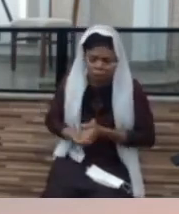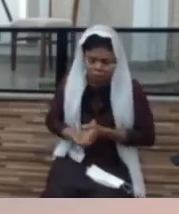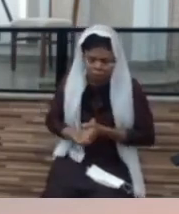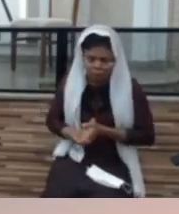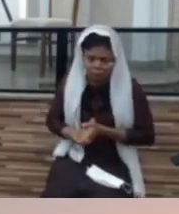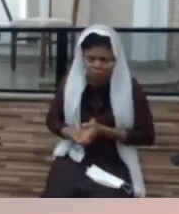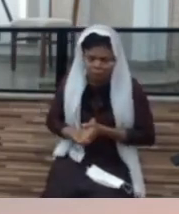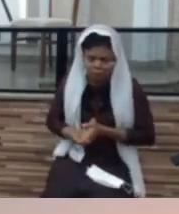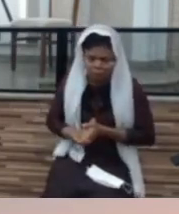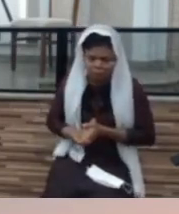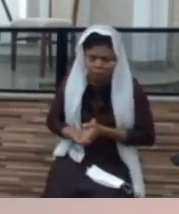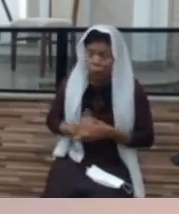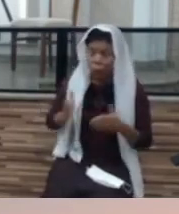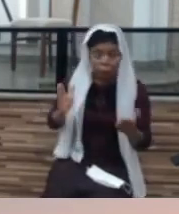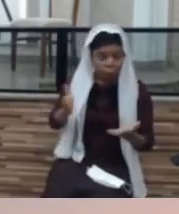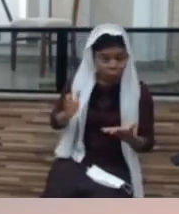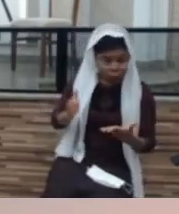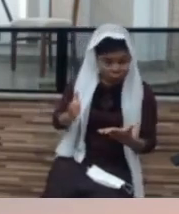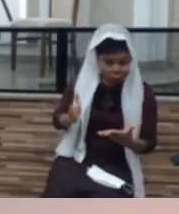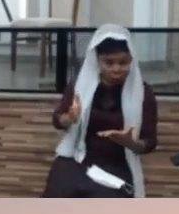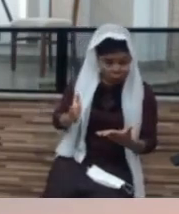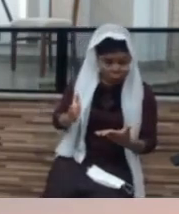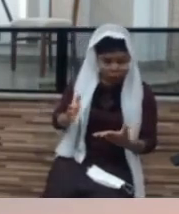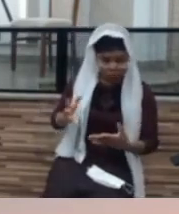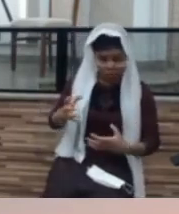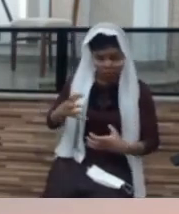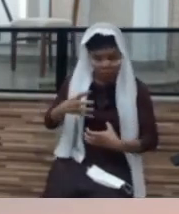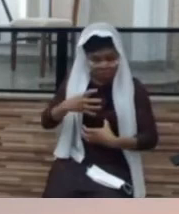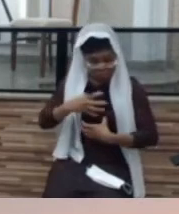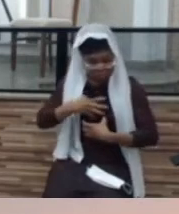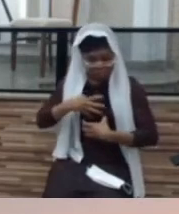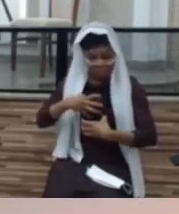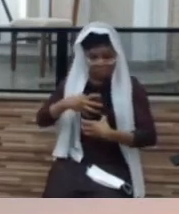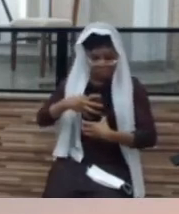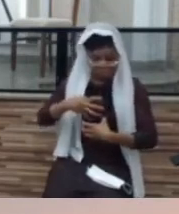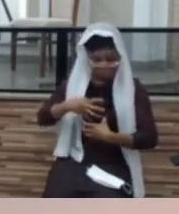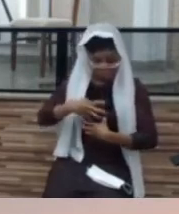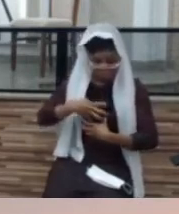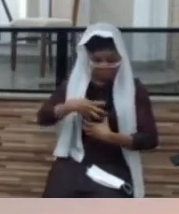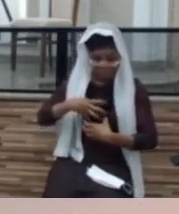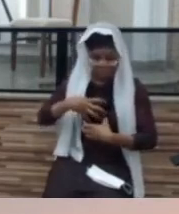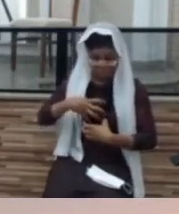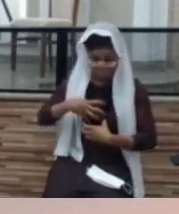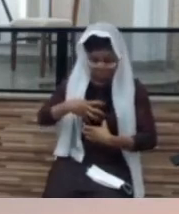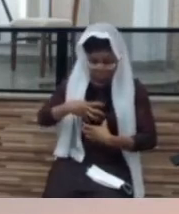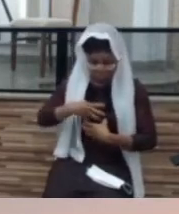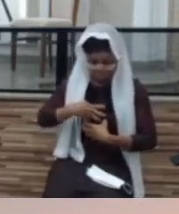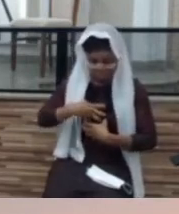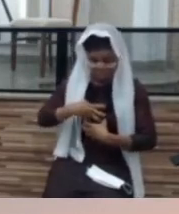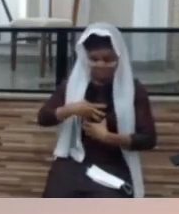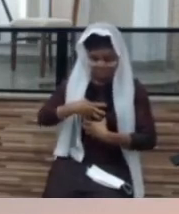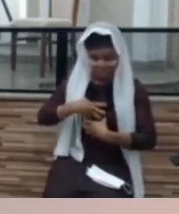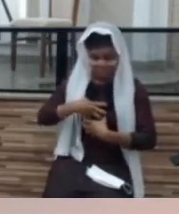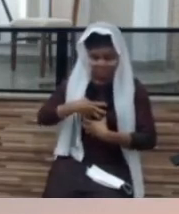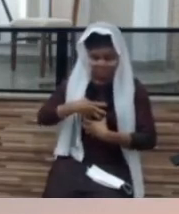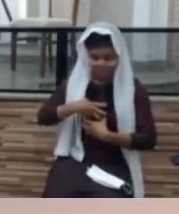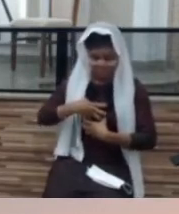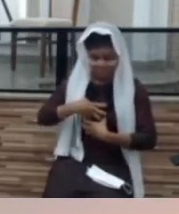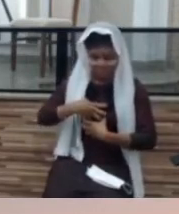Irmãos, intenções. Nós não podemos trazer para dentro da casa de Deus os nossos móveis,